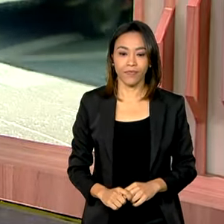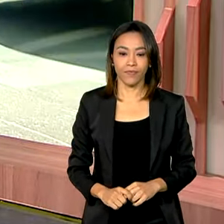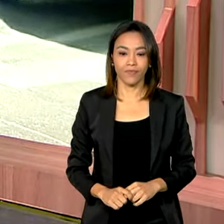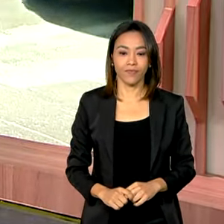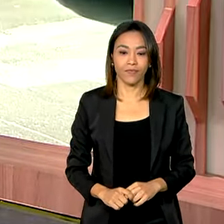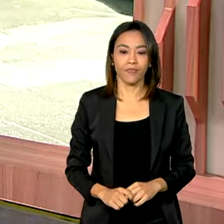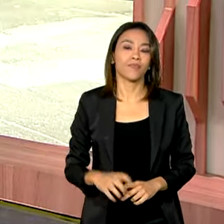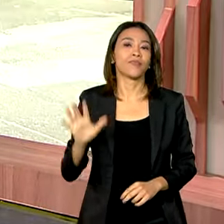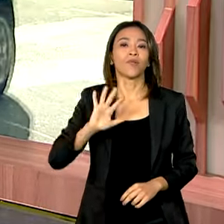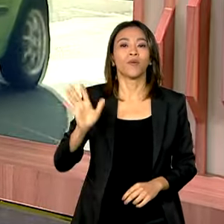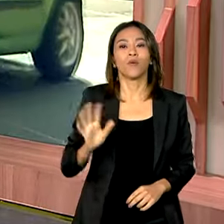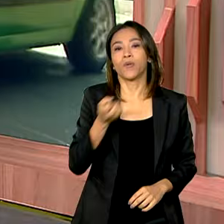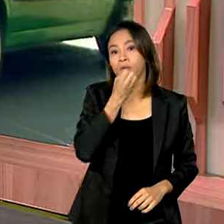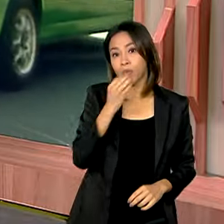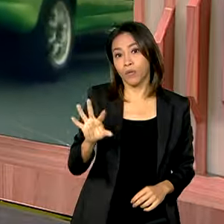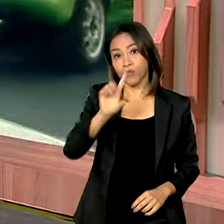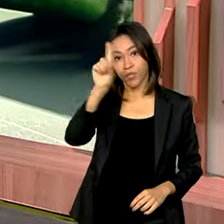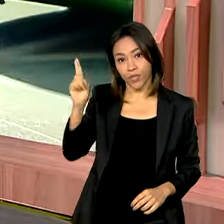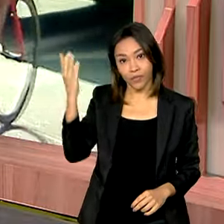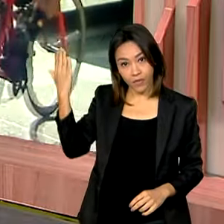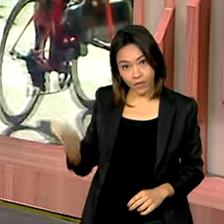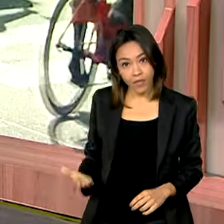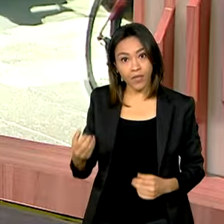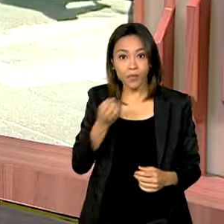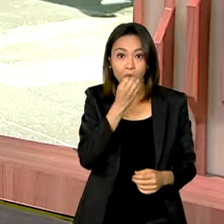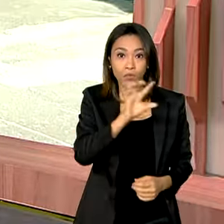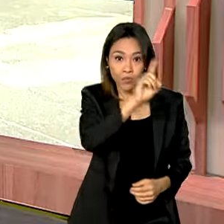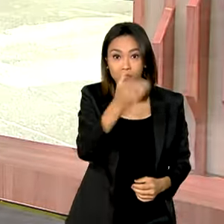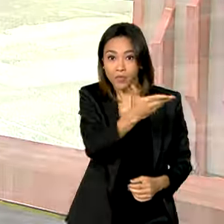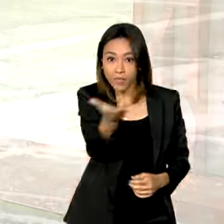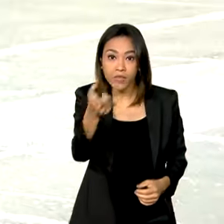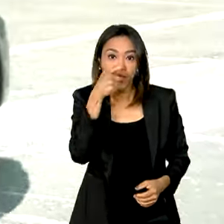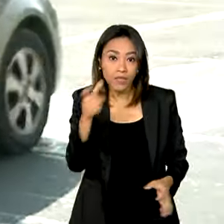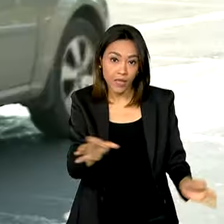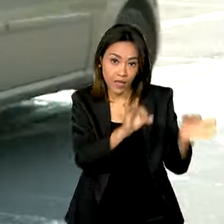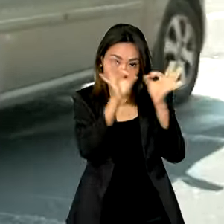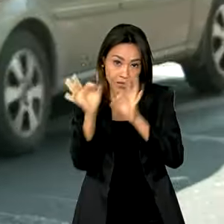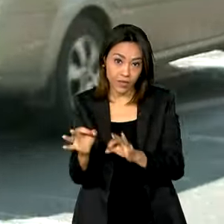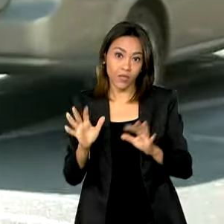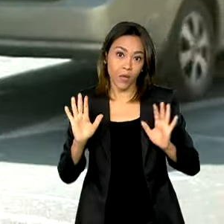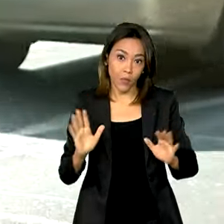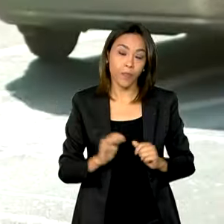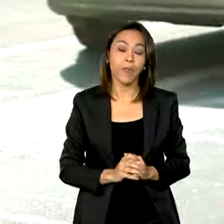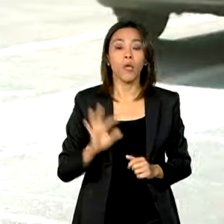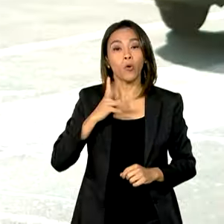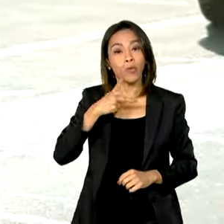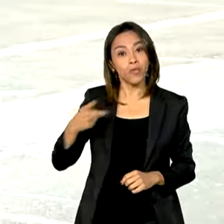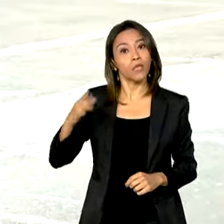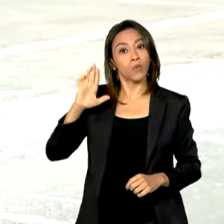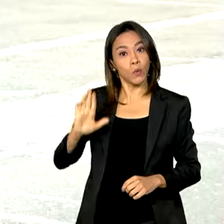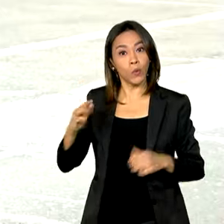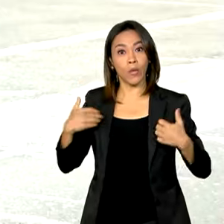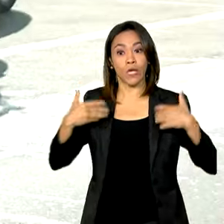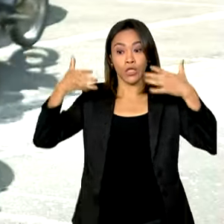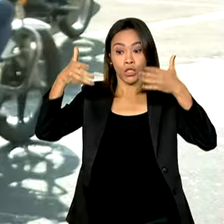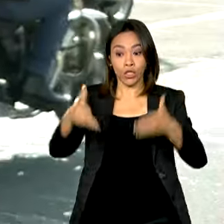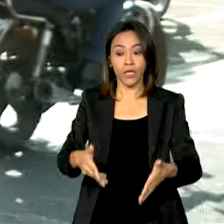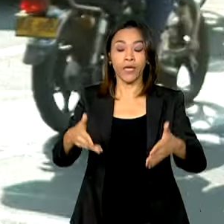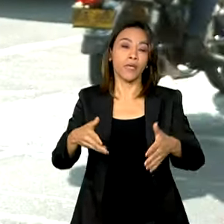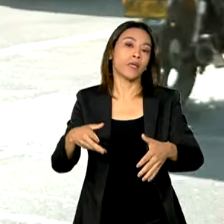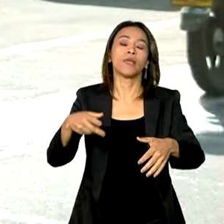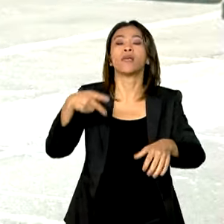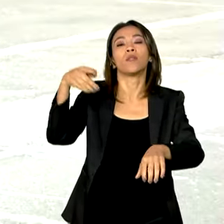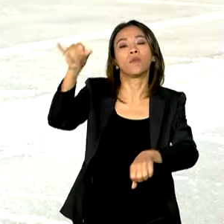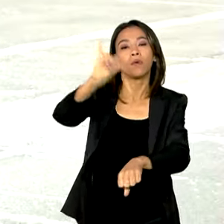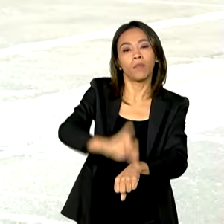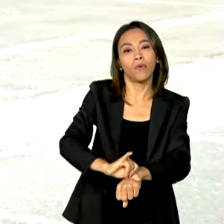Oi, Vanessa, bom dia pra você também, bom dia pra você que nos acompanha. Olha, a previsão é que o presidente Lula chegue aqui em Bogotá, capital da